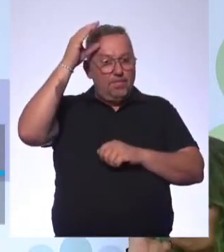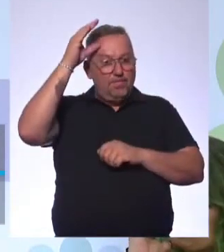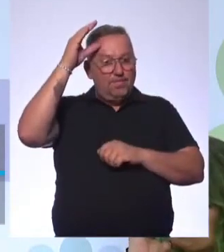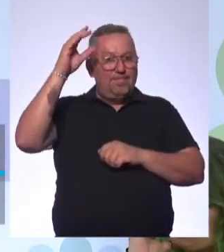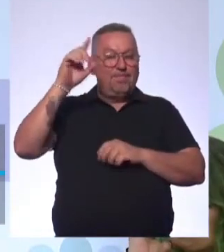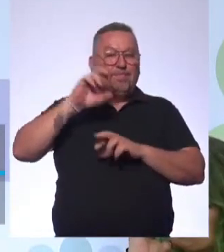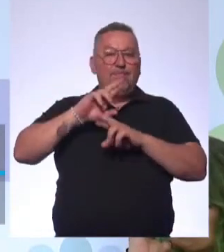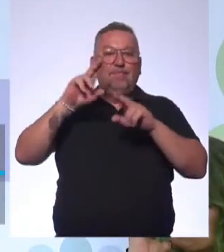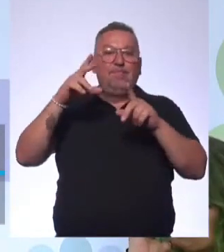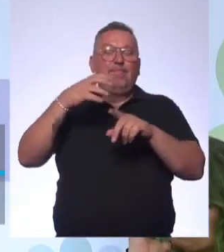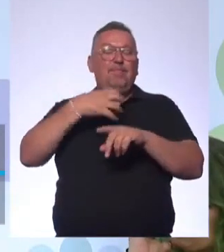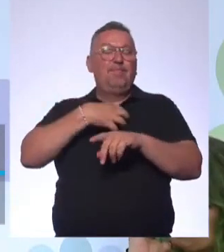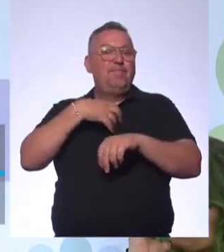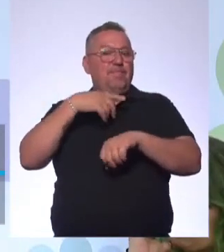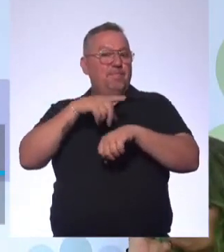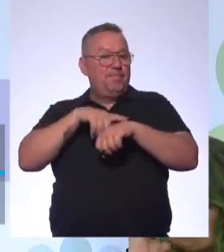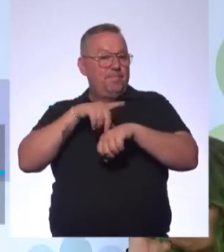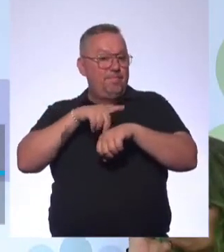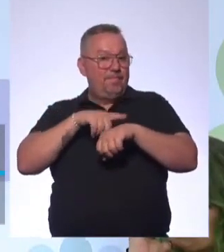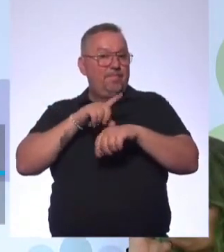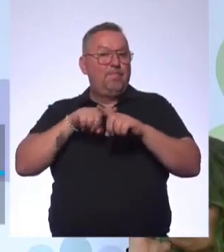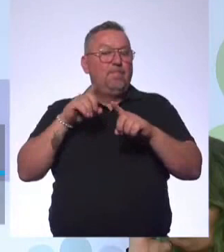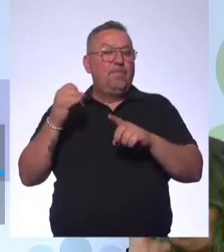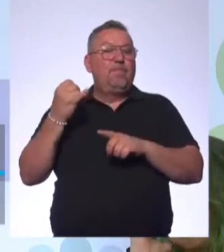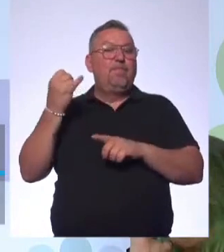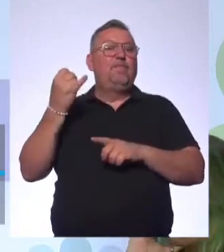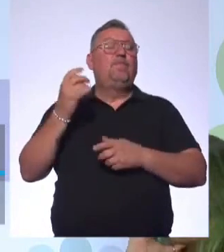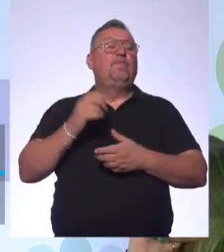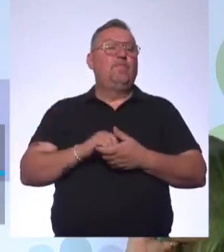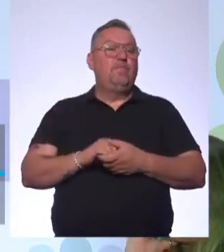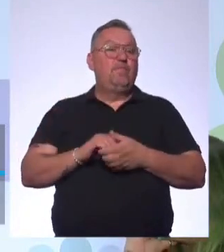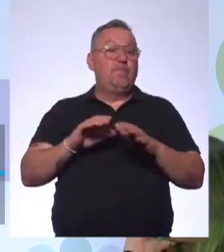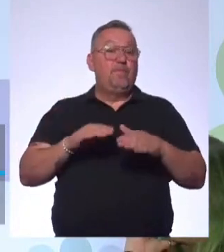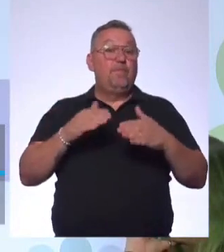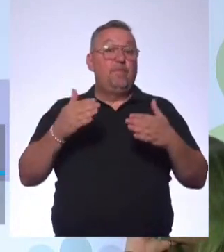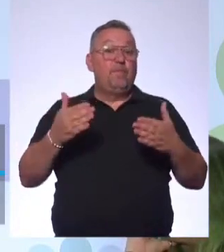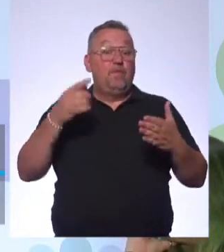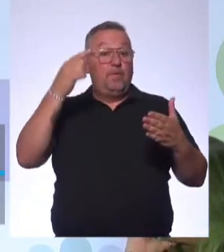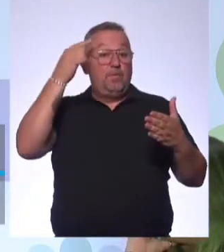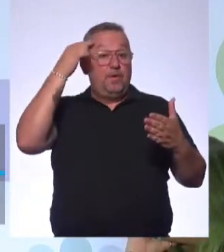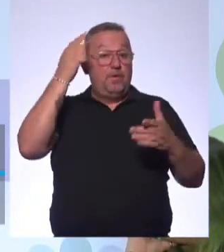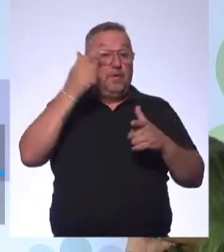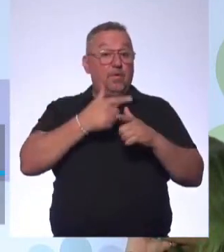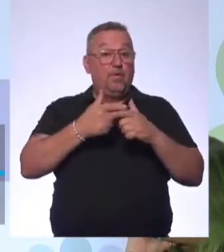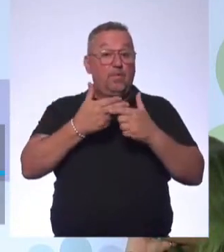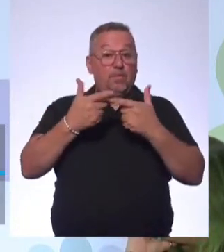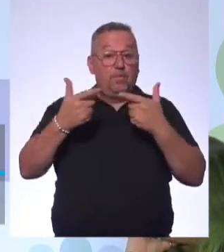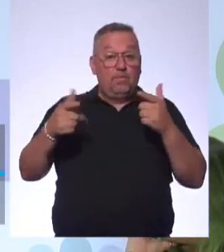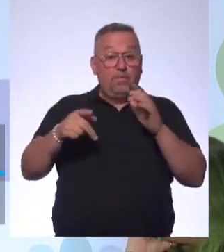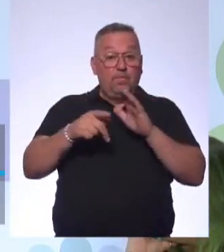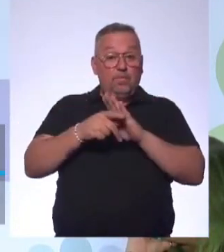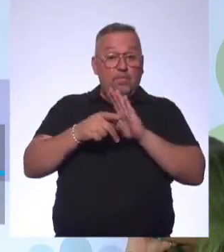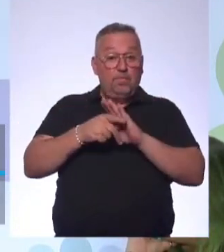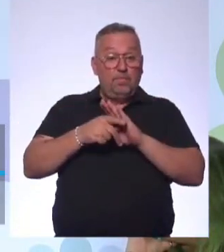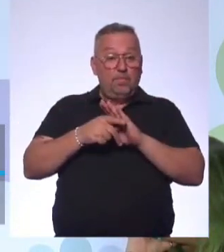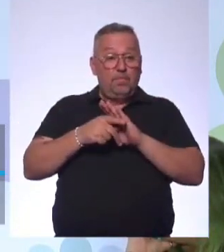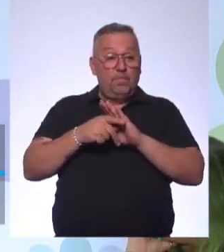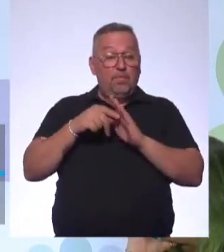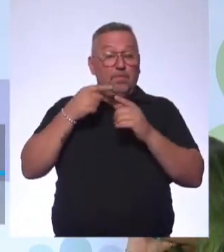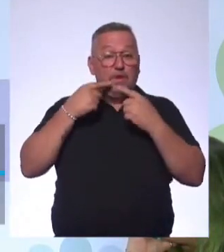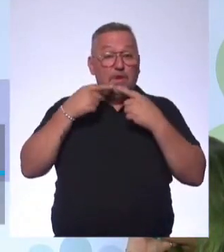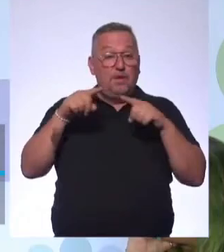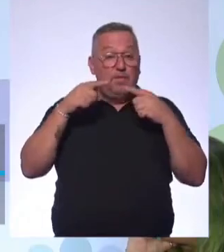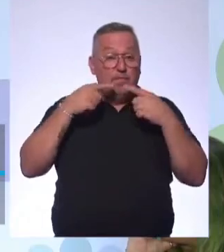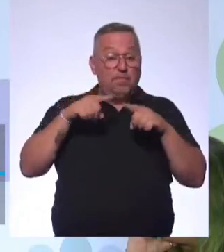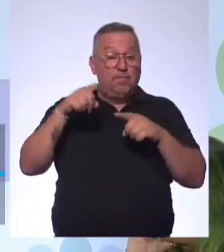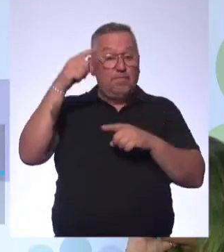nos diferentes momentos quando forem importantes. Né? Então, ainda pensando sobre essas questões do senso comum e do senso crítico,